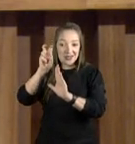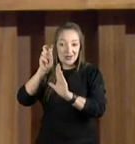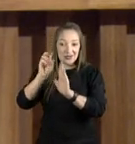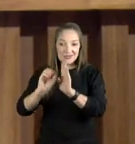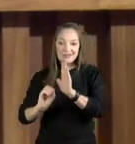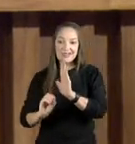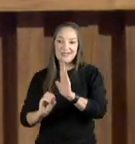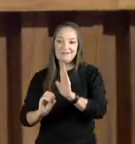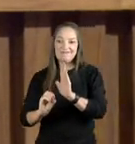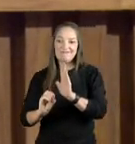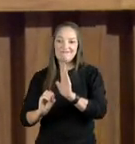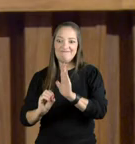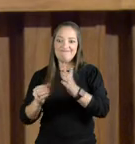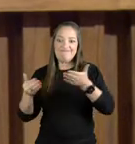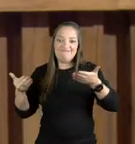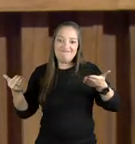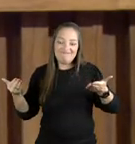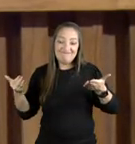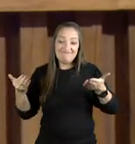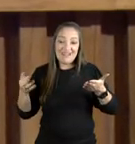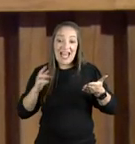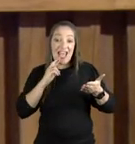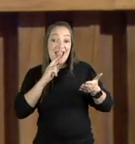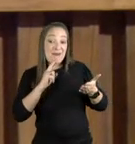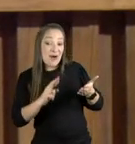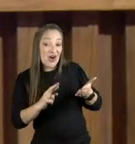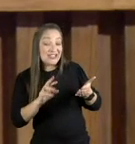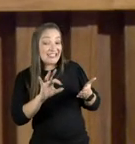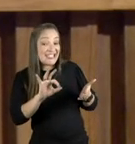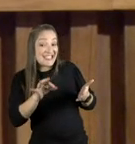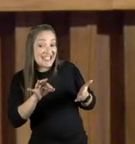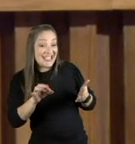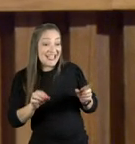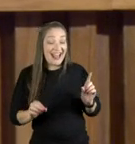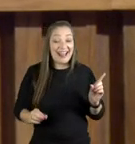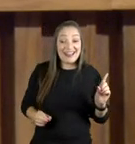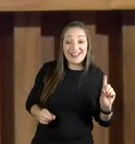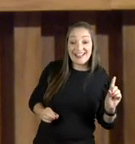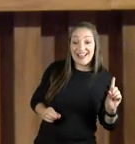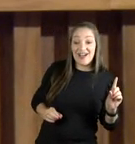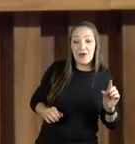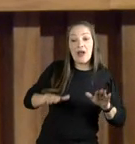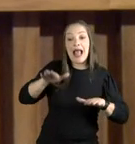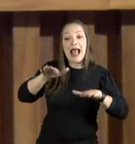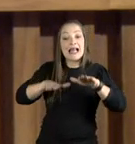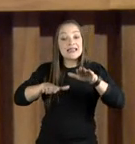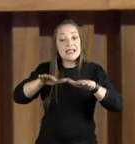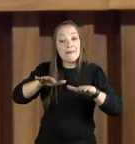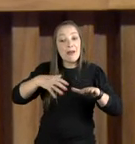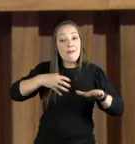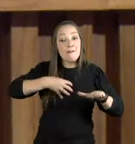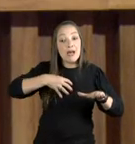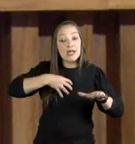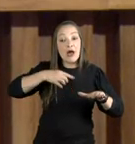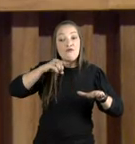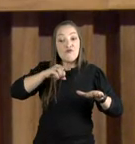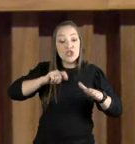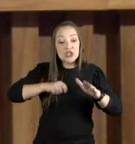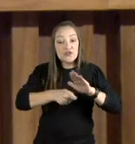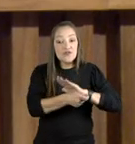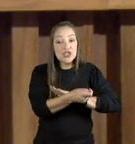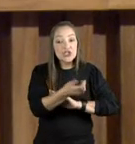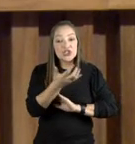Então, a resposta é sim e não. Depende de como você quer investir. Mas eu acho que é necessário a